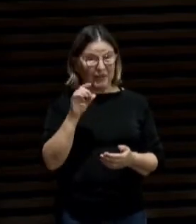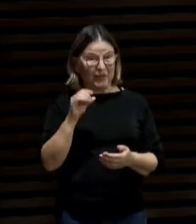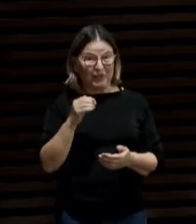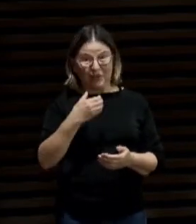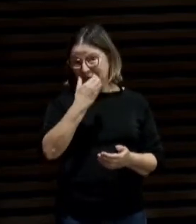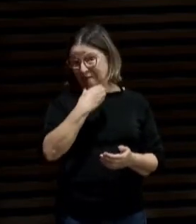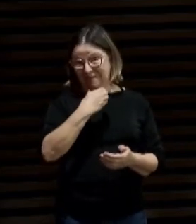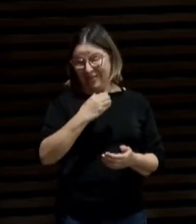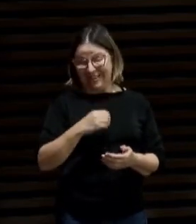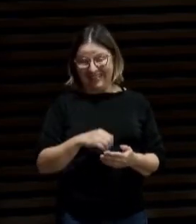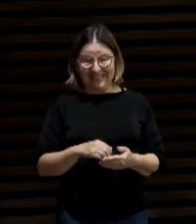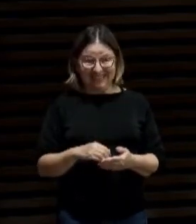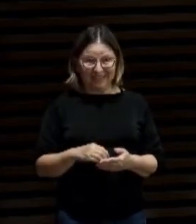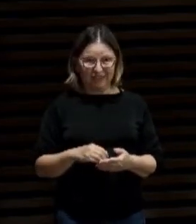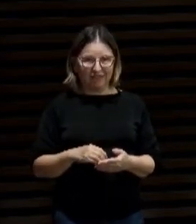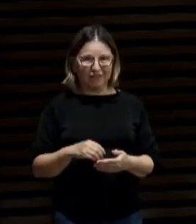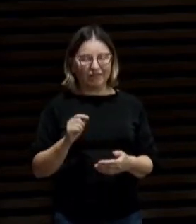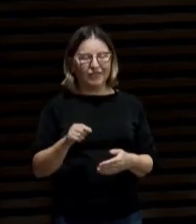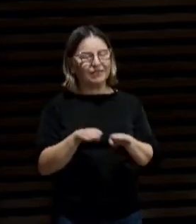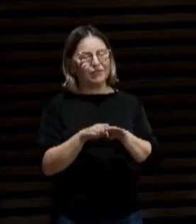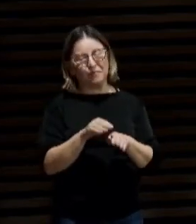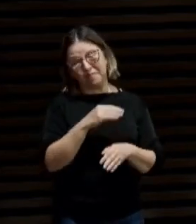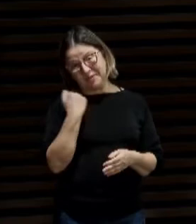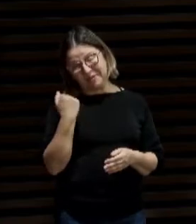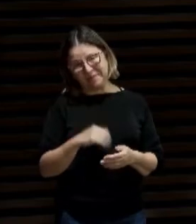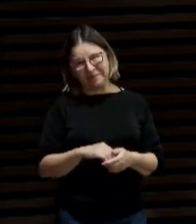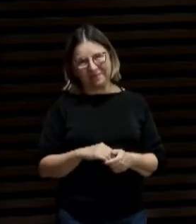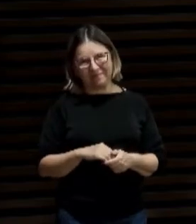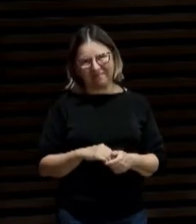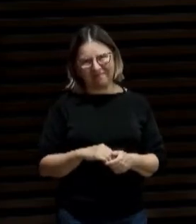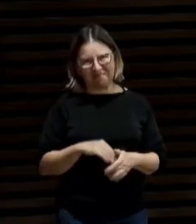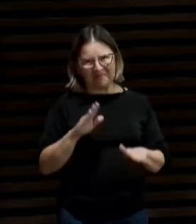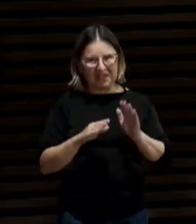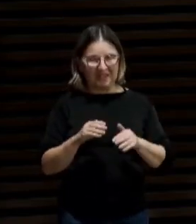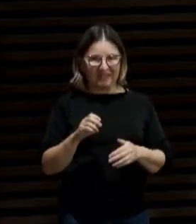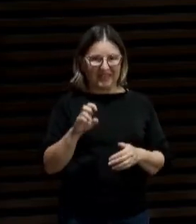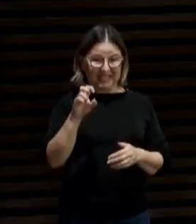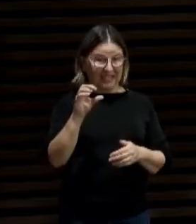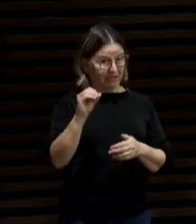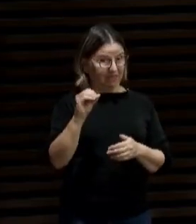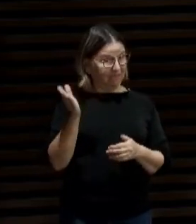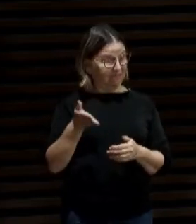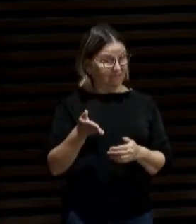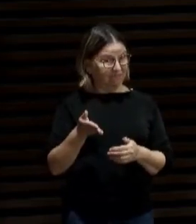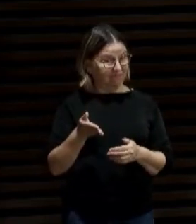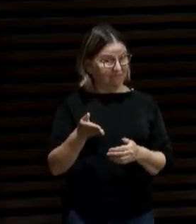100 anos eu chutei muito alto, né? Talvez daqui a 50, amados. Talvez